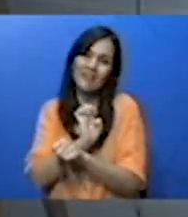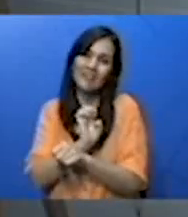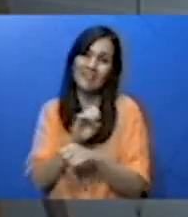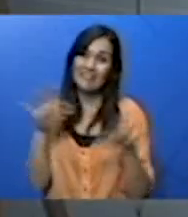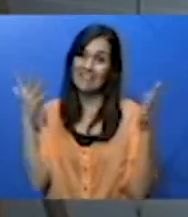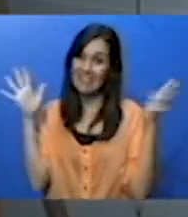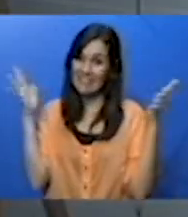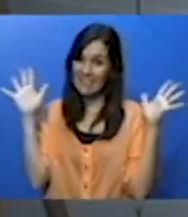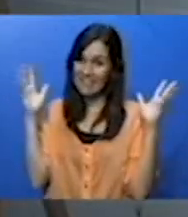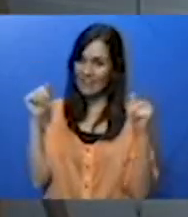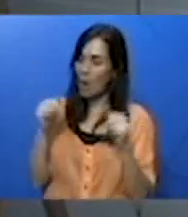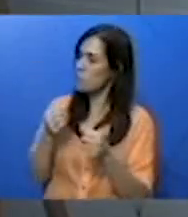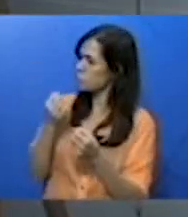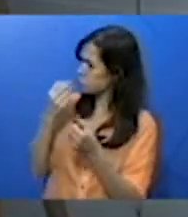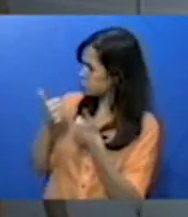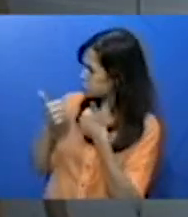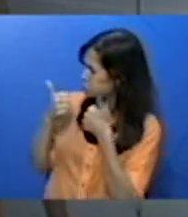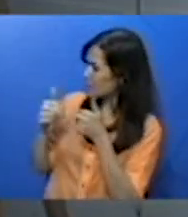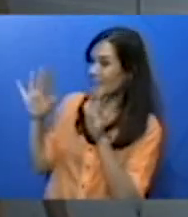Clarinha, crianças!